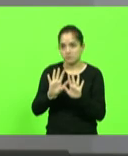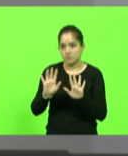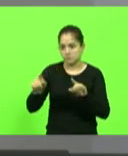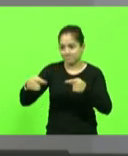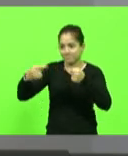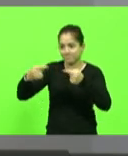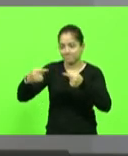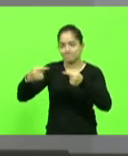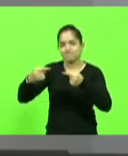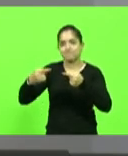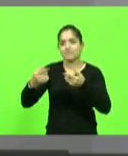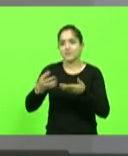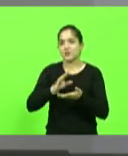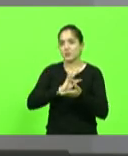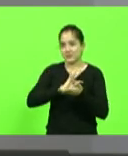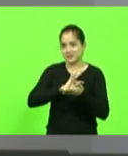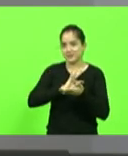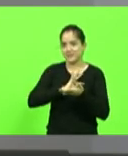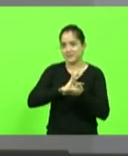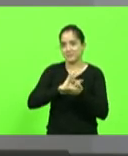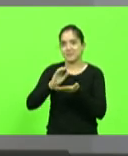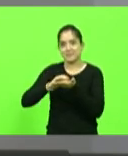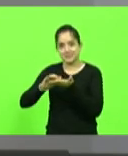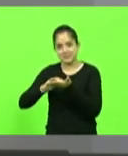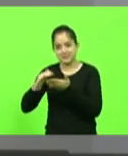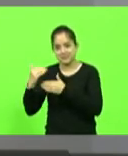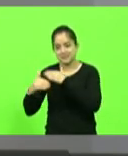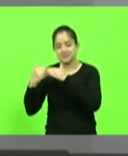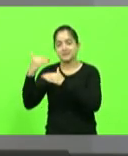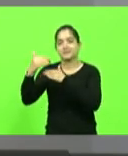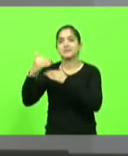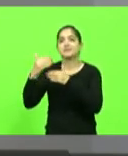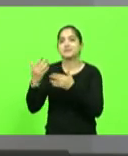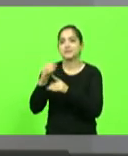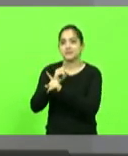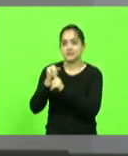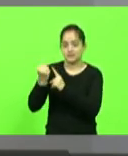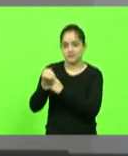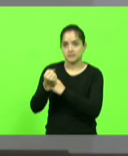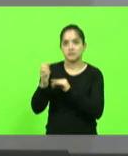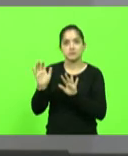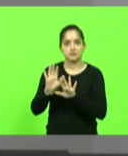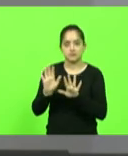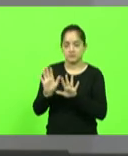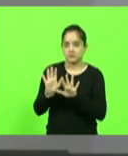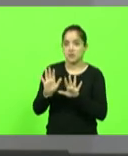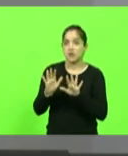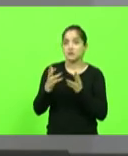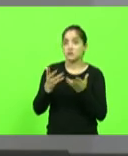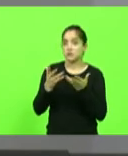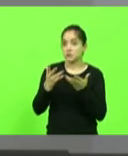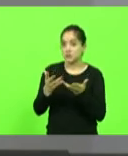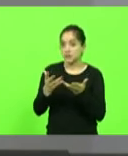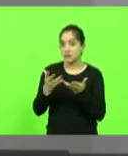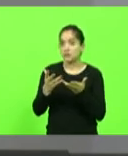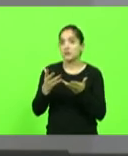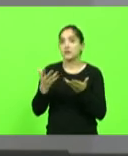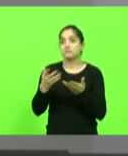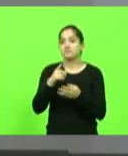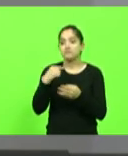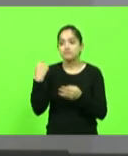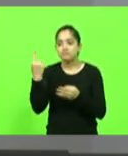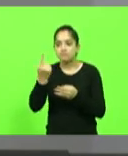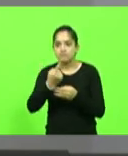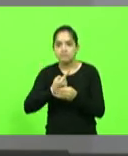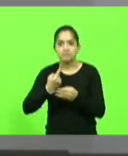uma técnica da Secretaria do Desenvolvimento Social. Nós queremos dizer que todas nós aqui e